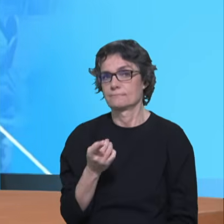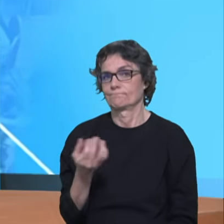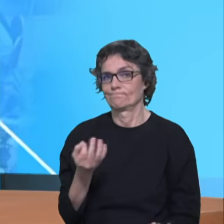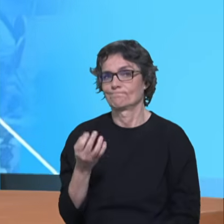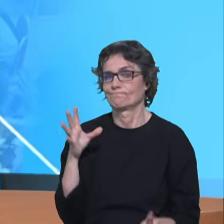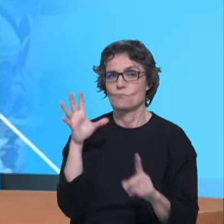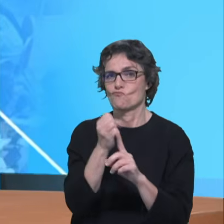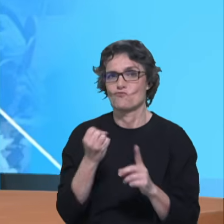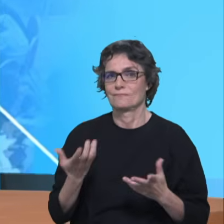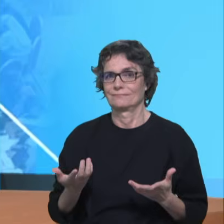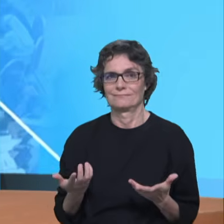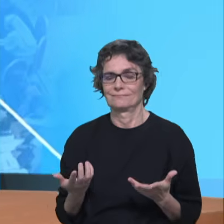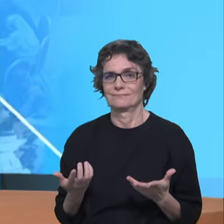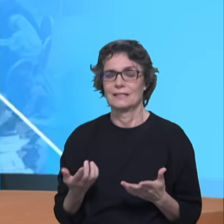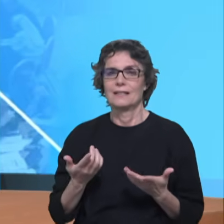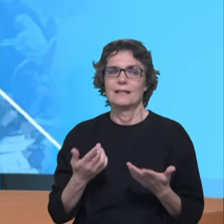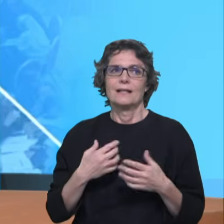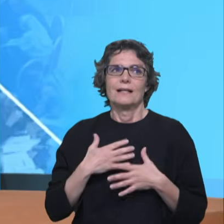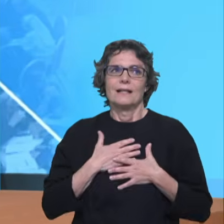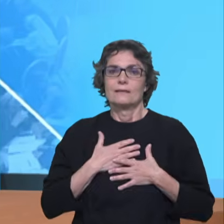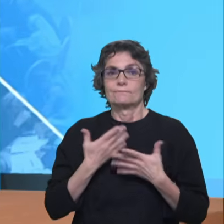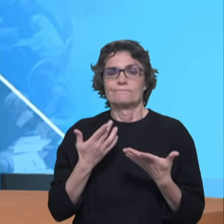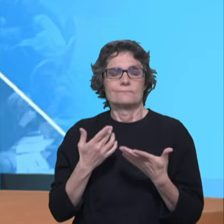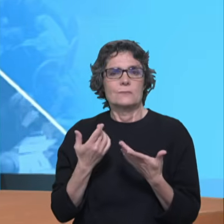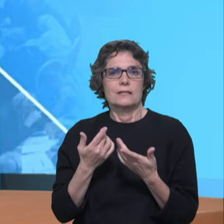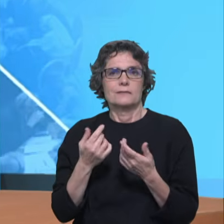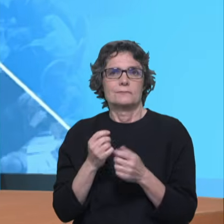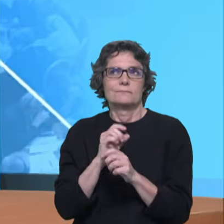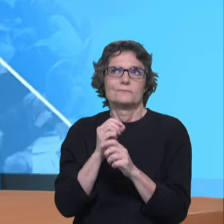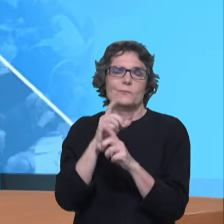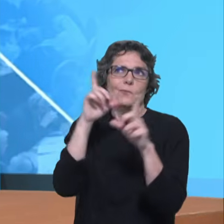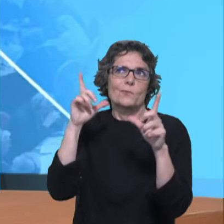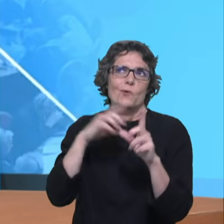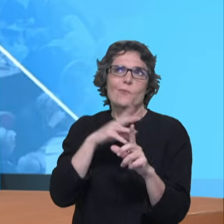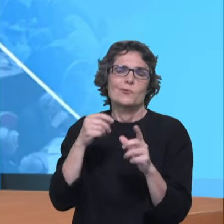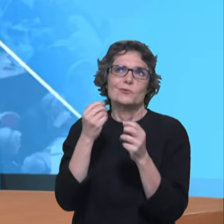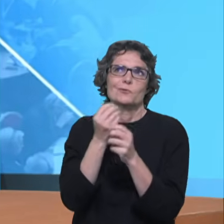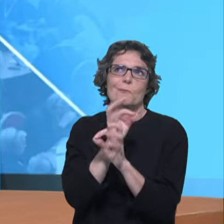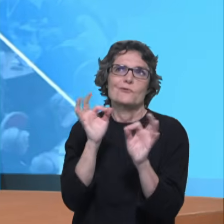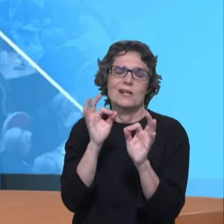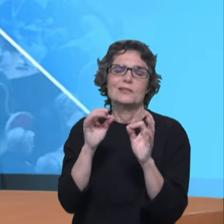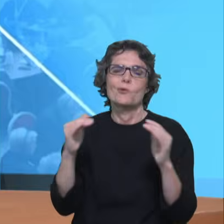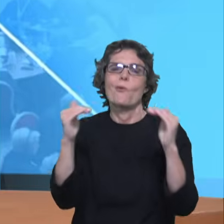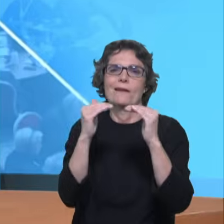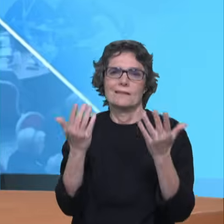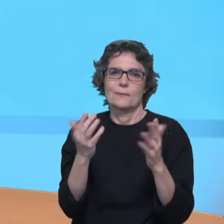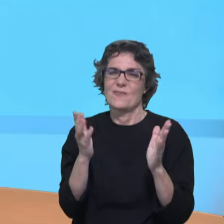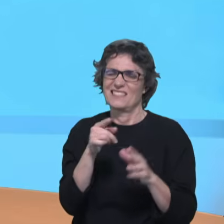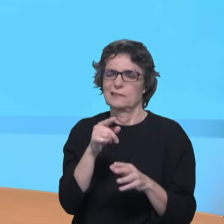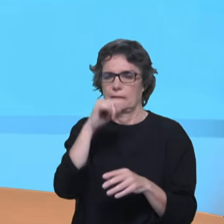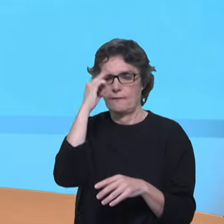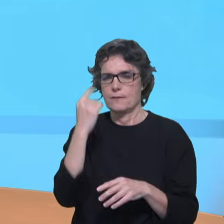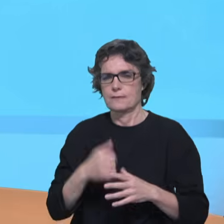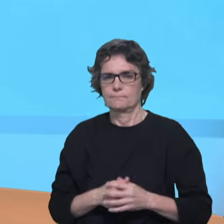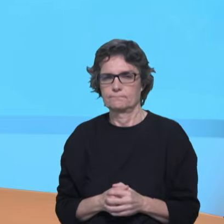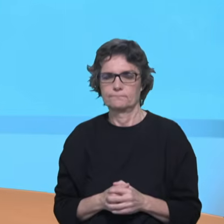O desejável é que esse equilíbrio fosse alcançado, mas é pouco crível que venha a acontecer. Podemos trazer também para este